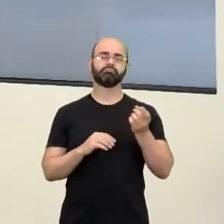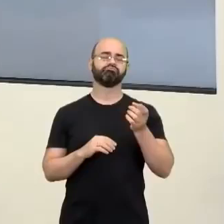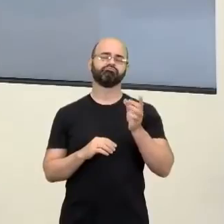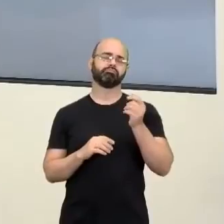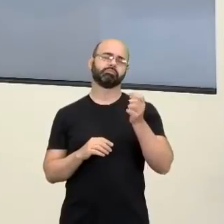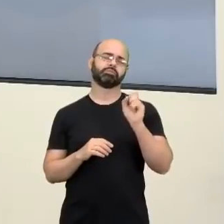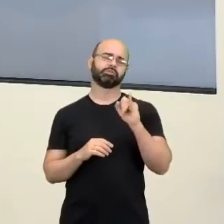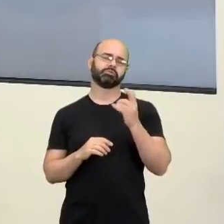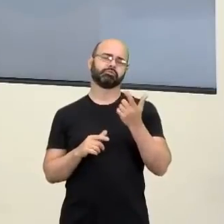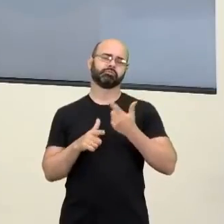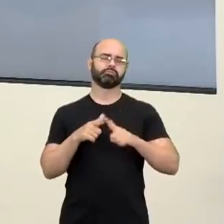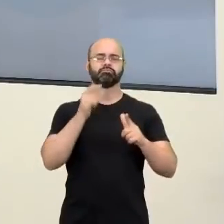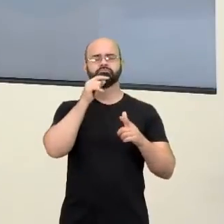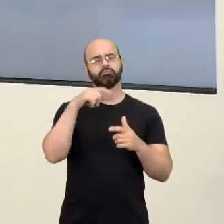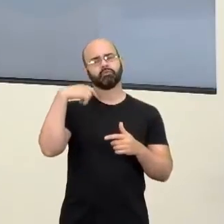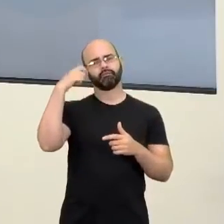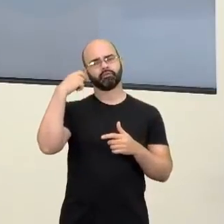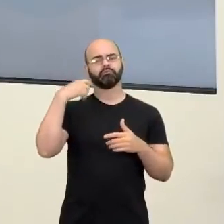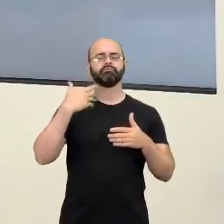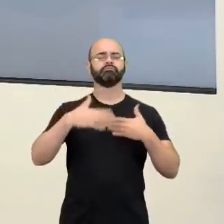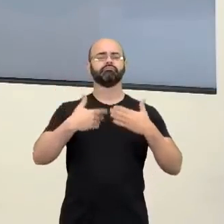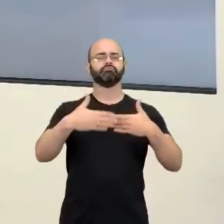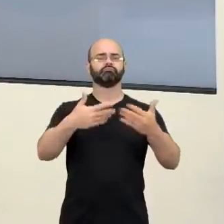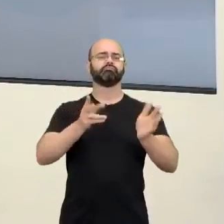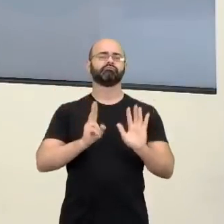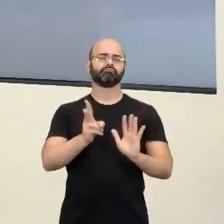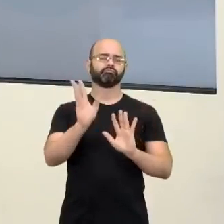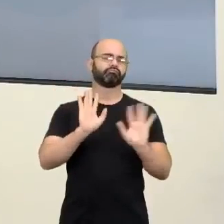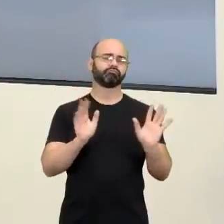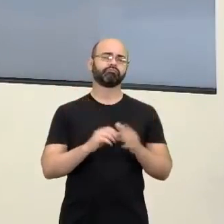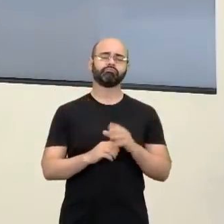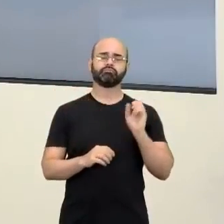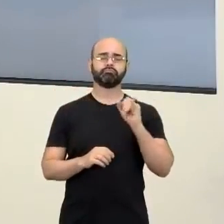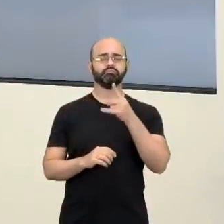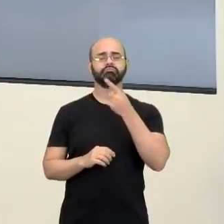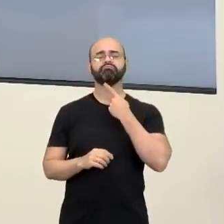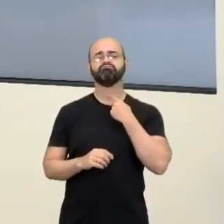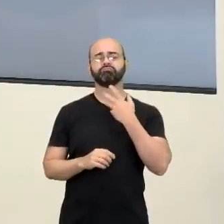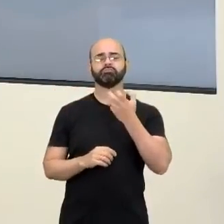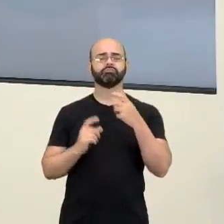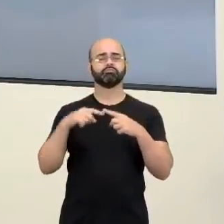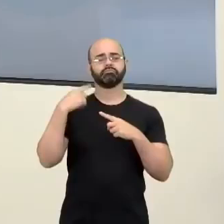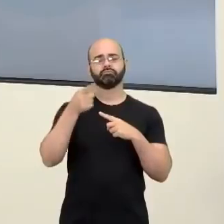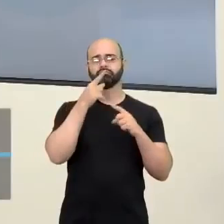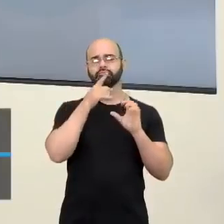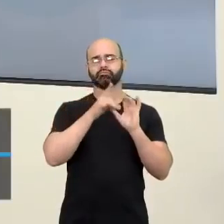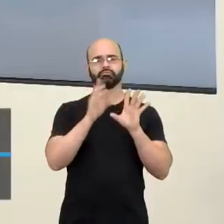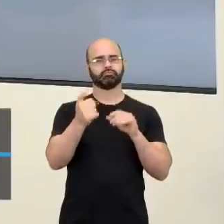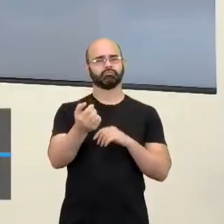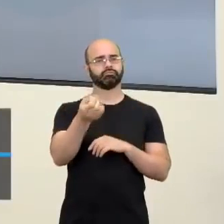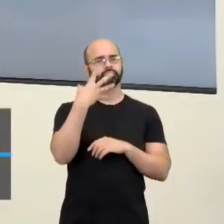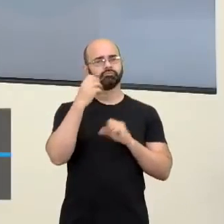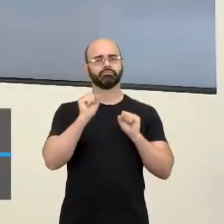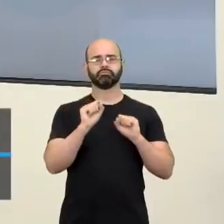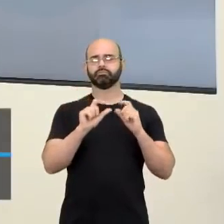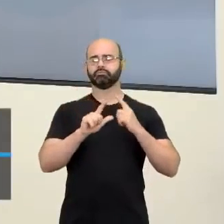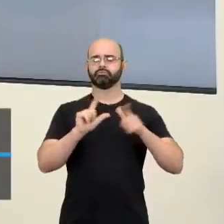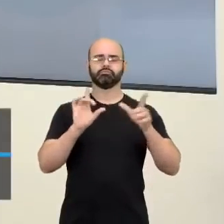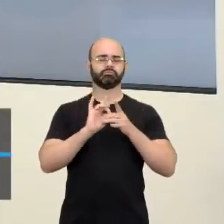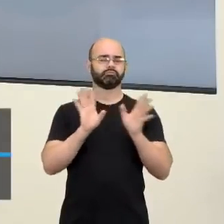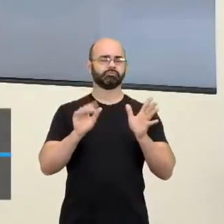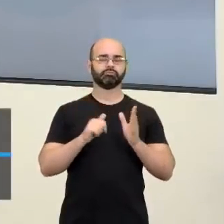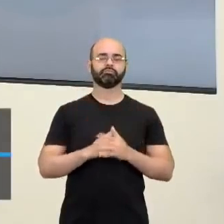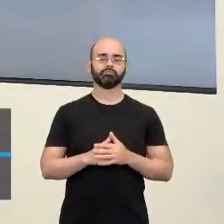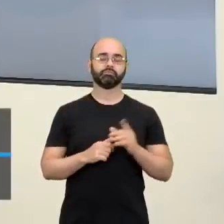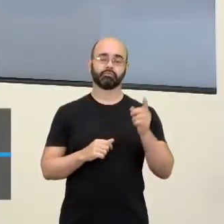Então, enquanto está rolando o vídeo, vou respondendo ali. Se você quiser depois esperar um pouquinho para mandar, deixar em tela cheia para você conseguir assistir